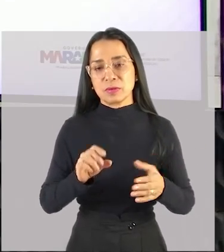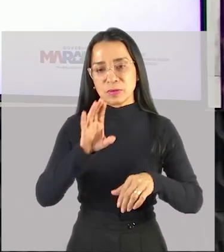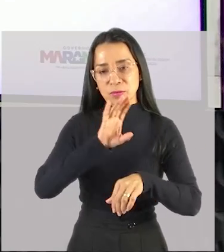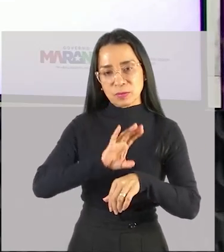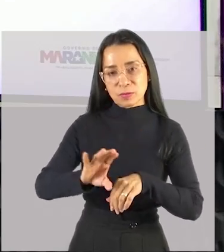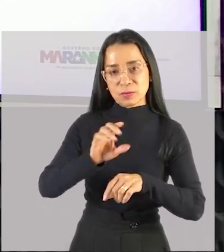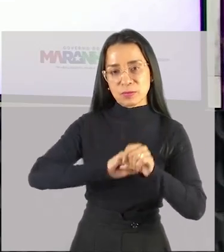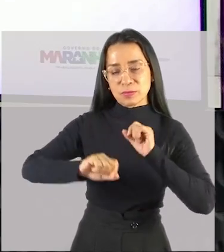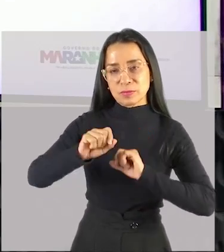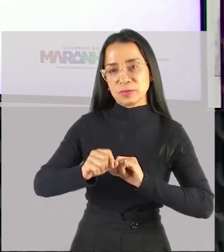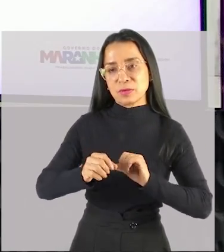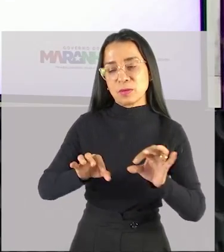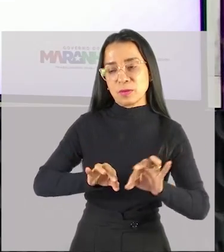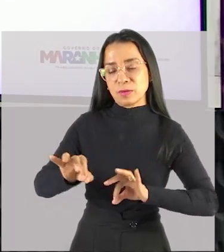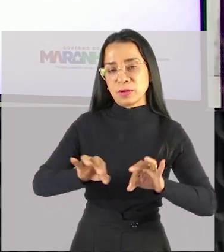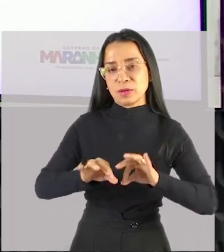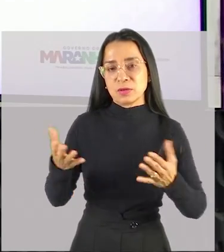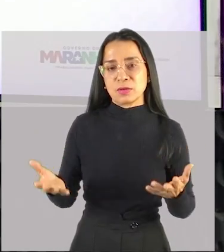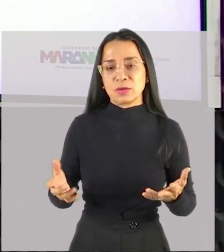cursinho pré-vestibular,